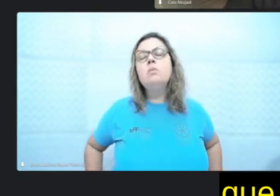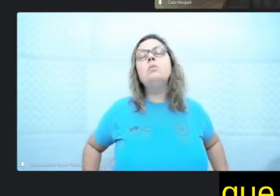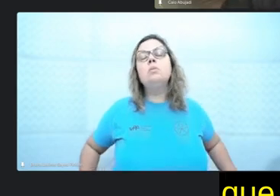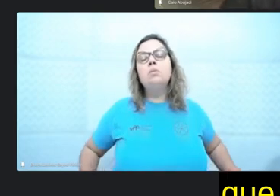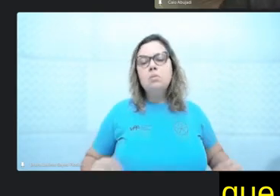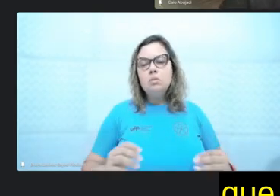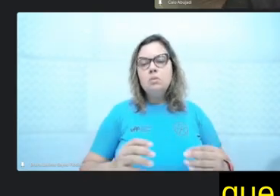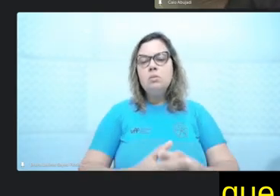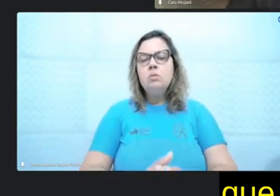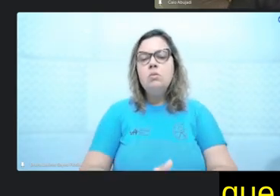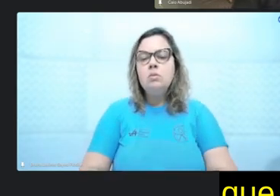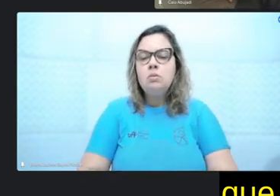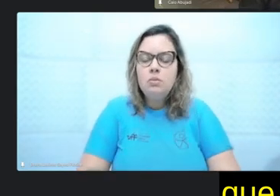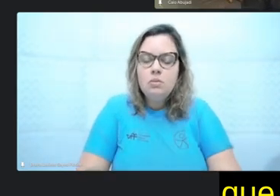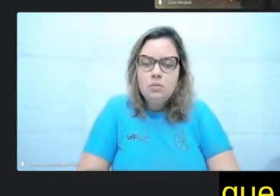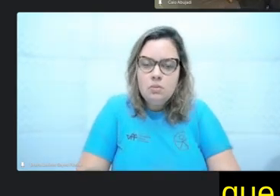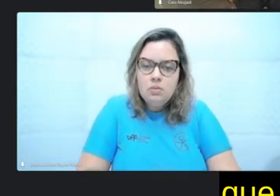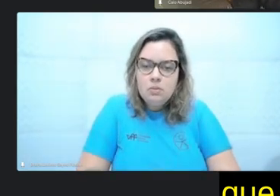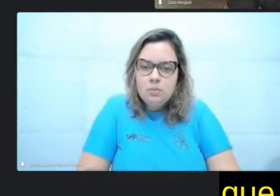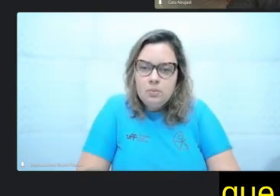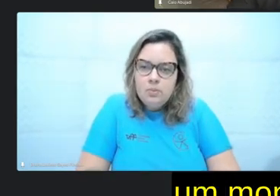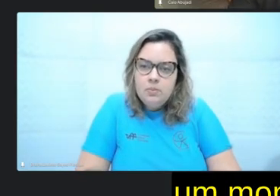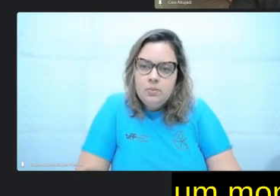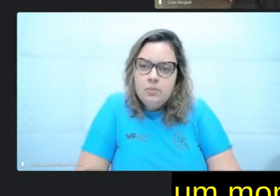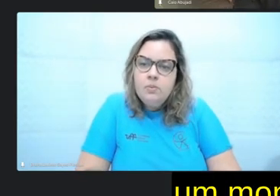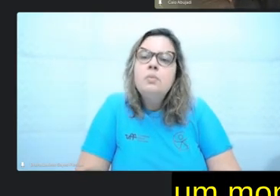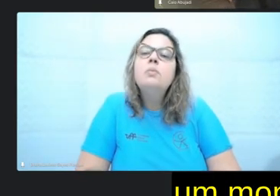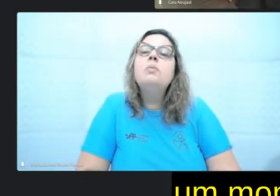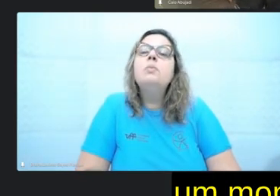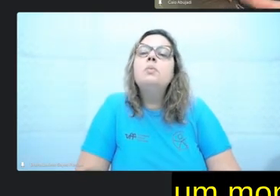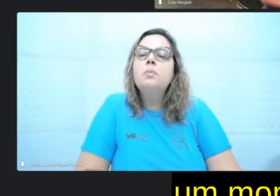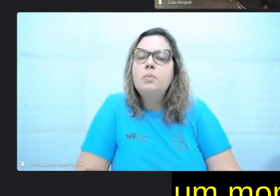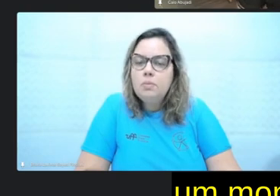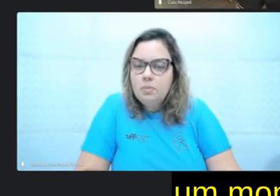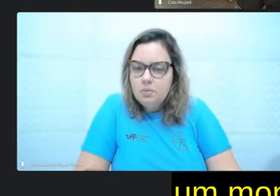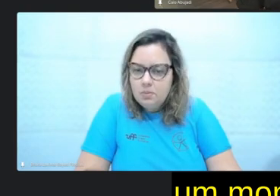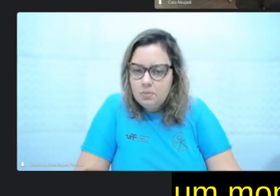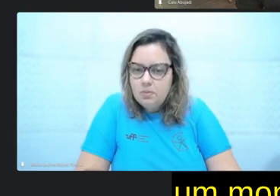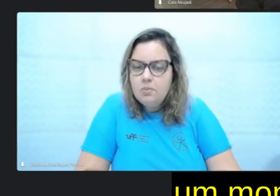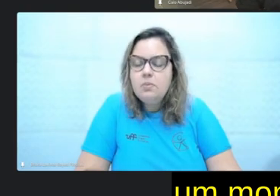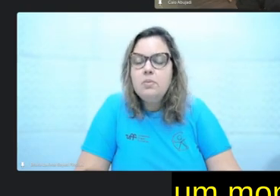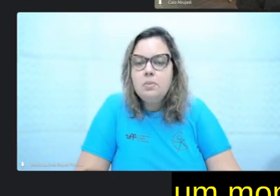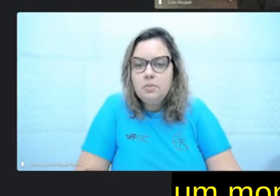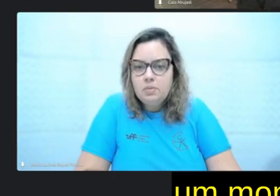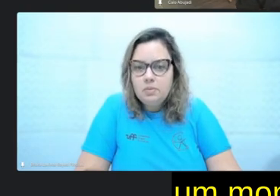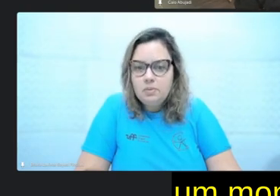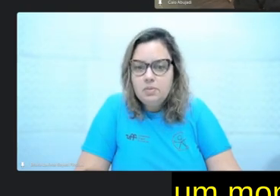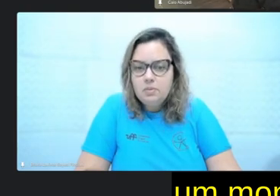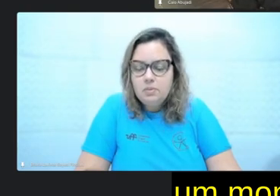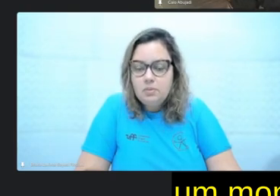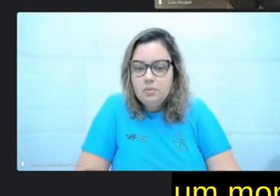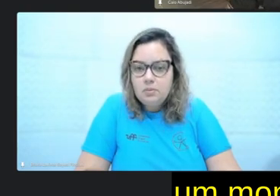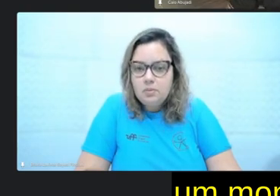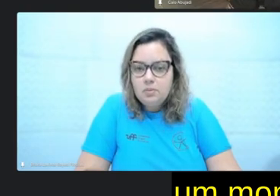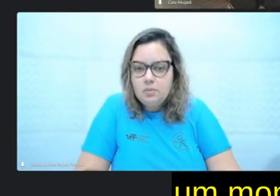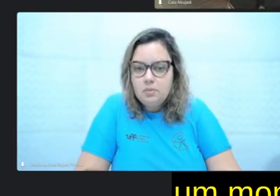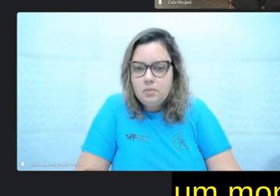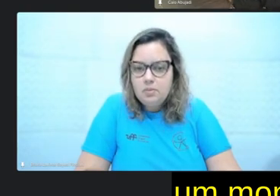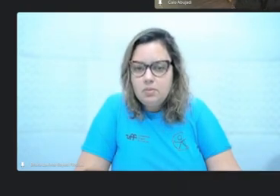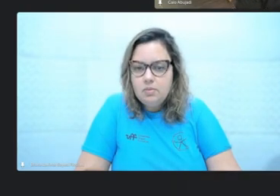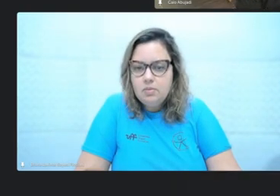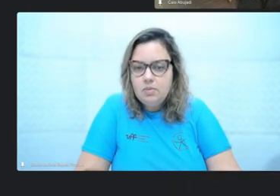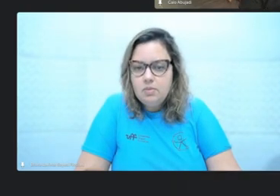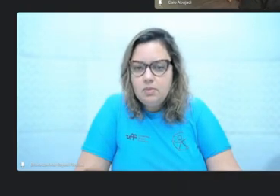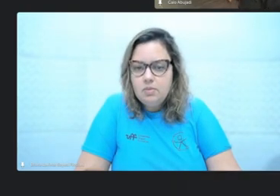na educação, um modelo efetivo, um momento de debate de todas as forças que atuam no desenvolvimento